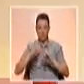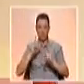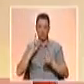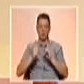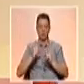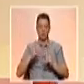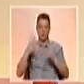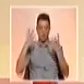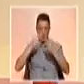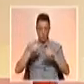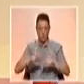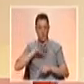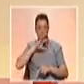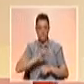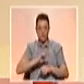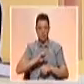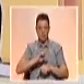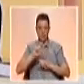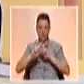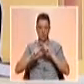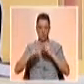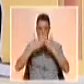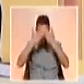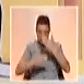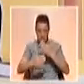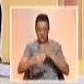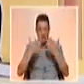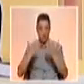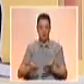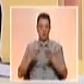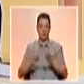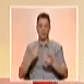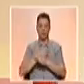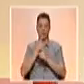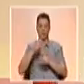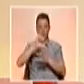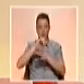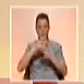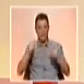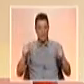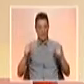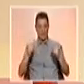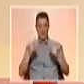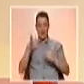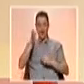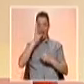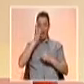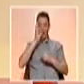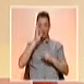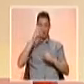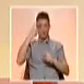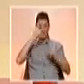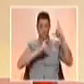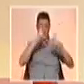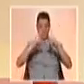é a contar já com os nossos filhos? Ou a partir de agora, não é? Portanto, porque a qualidade da água, porque nós pensamos na quantidade, em